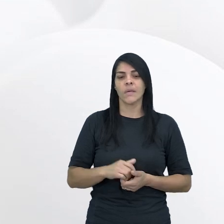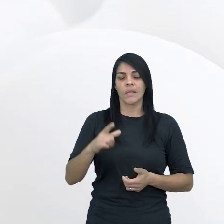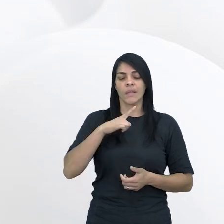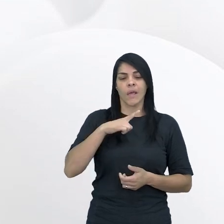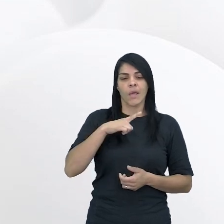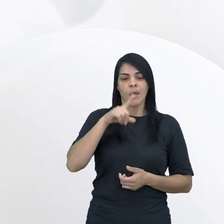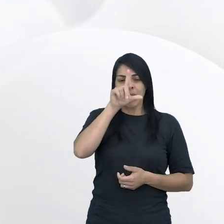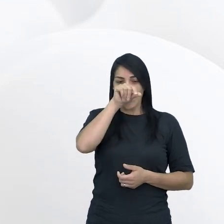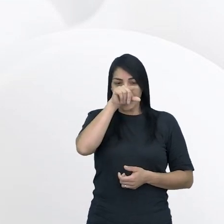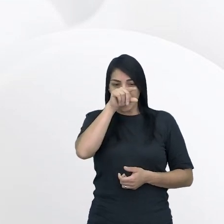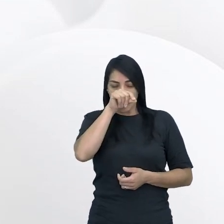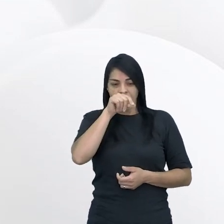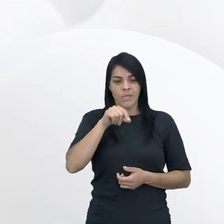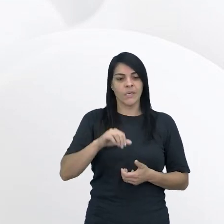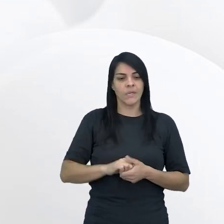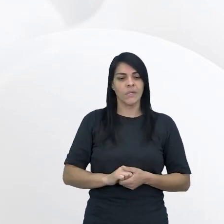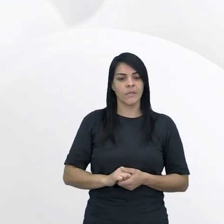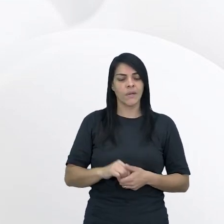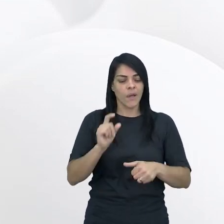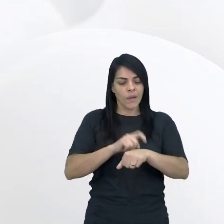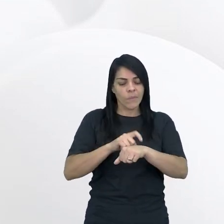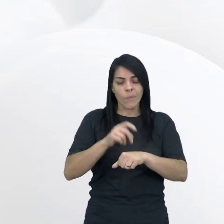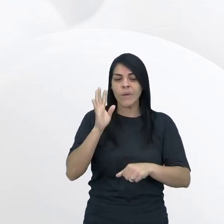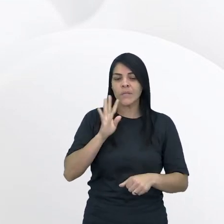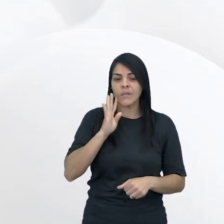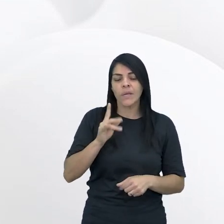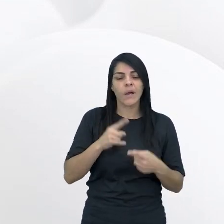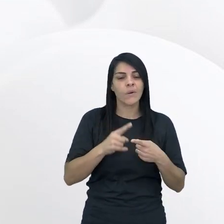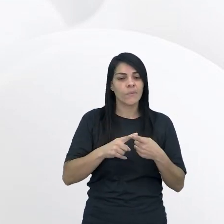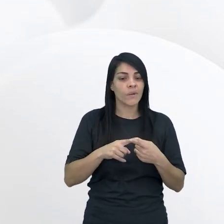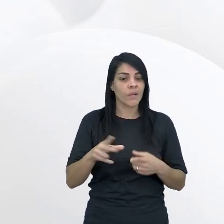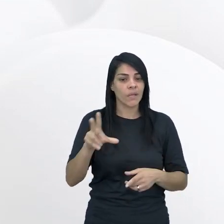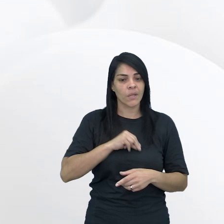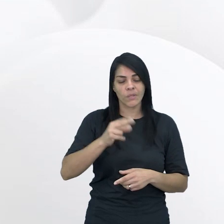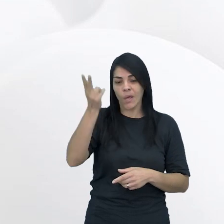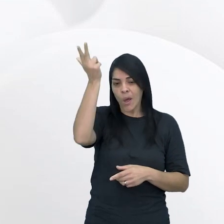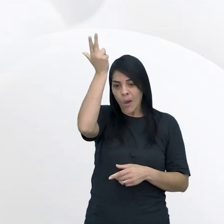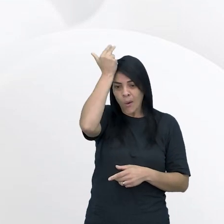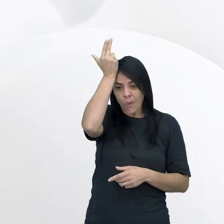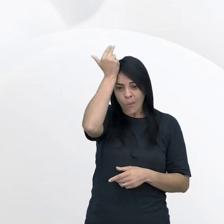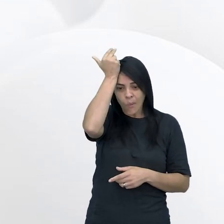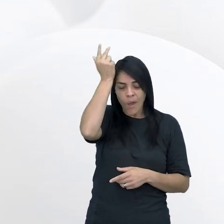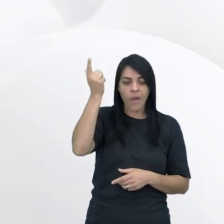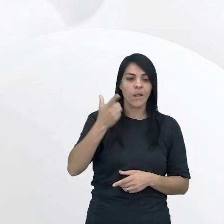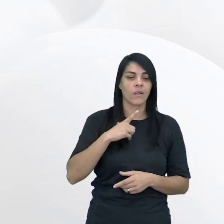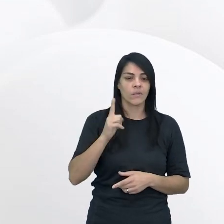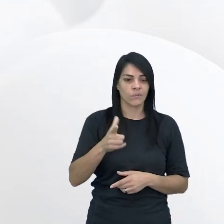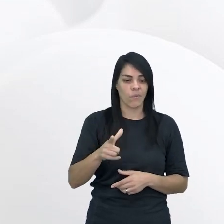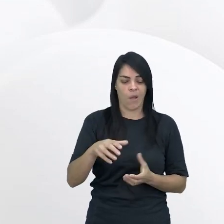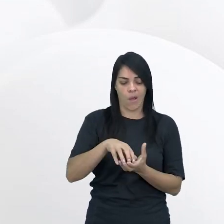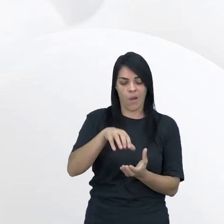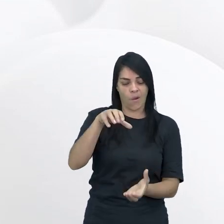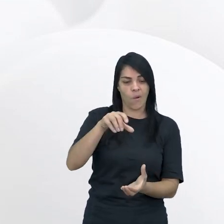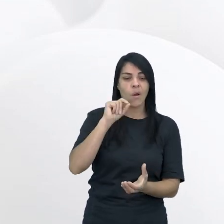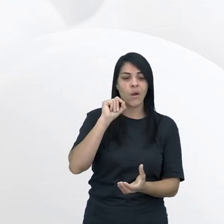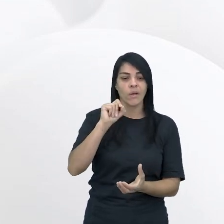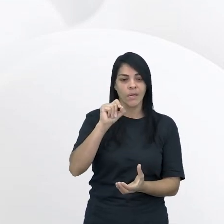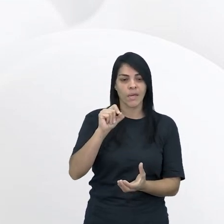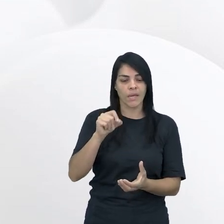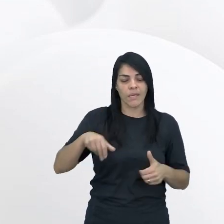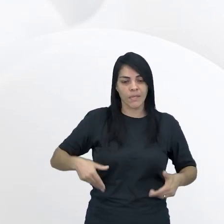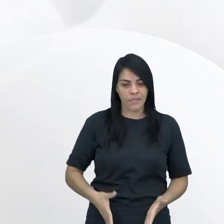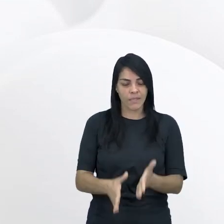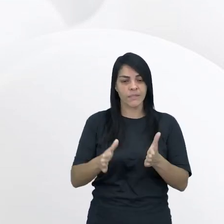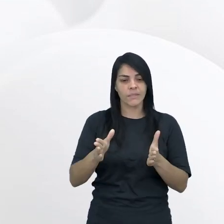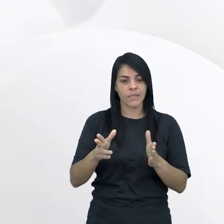chicken. E aí é um momento bacana, tá vendo, gente? Olha, o coelho não nasce do ovo. Quem que nasce do